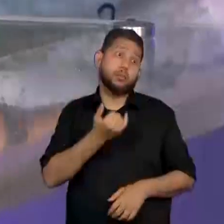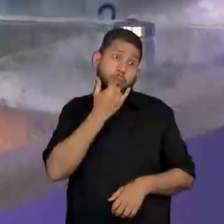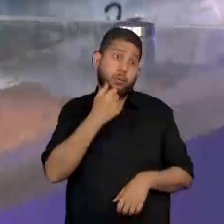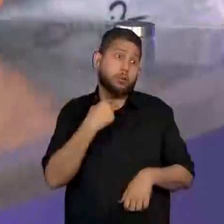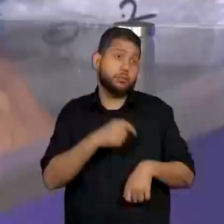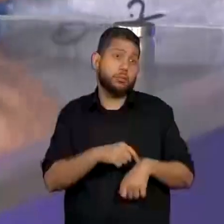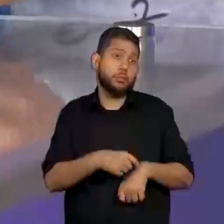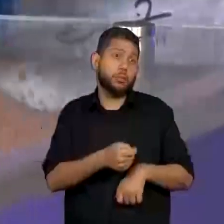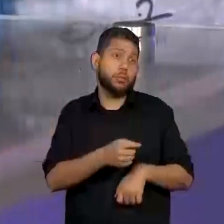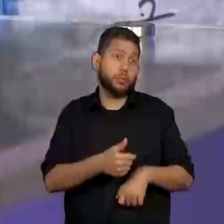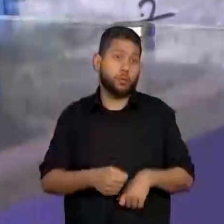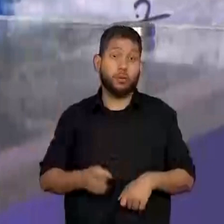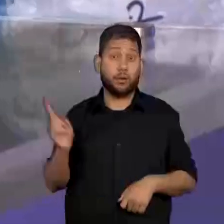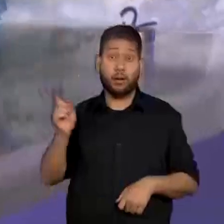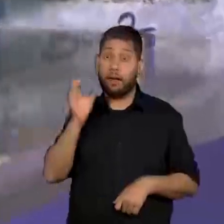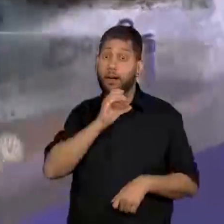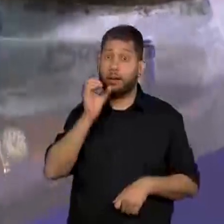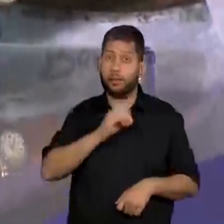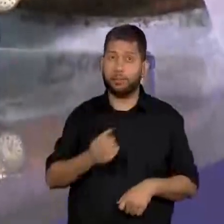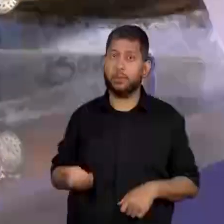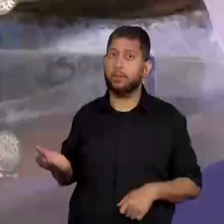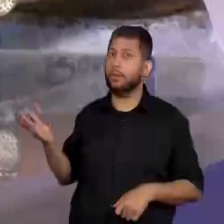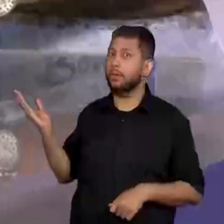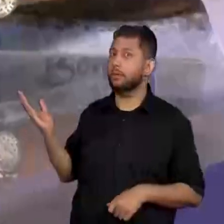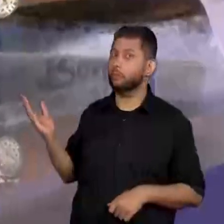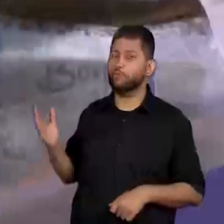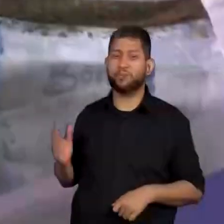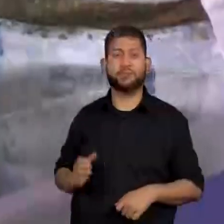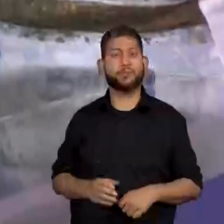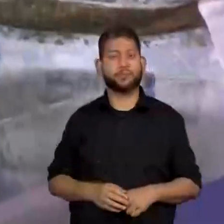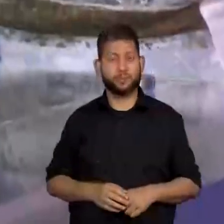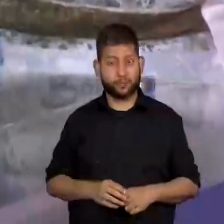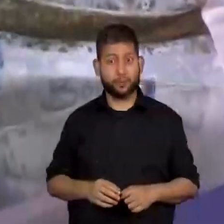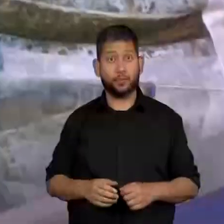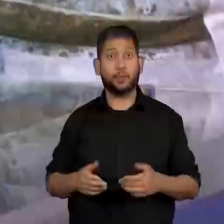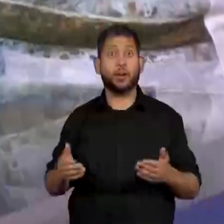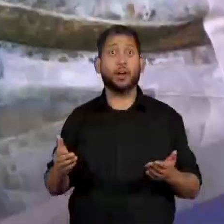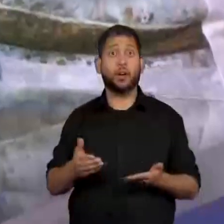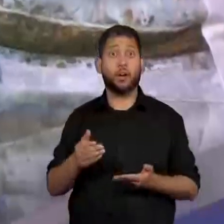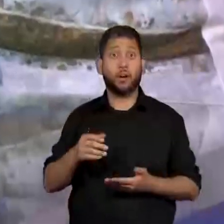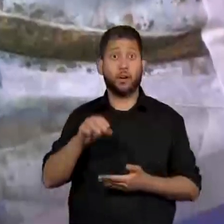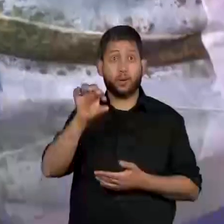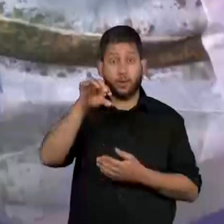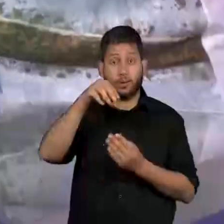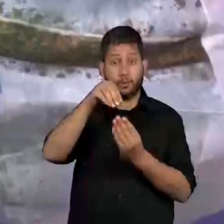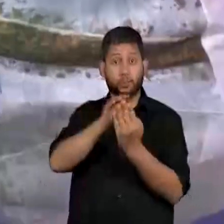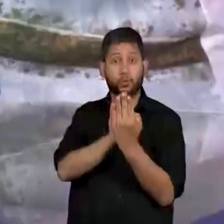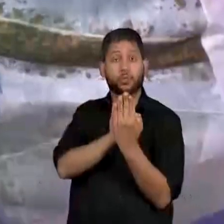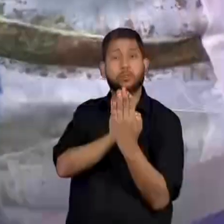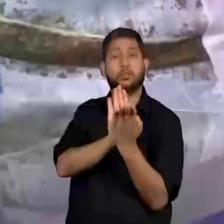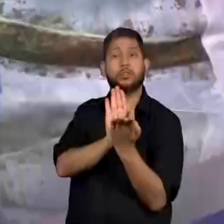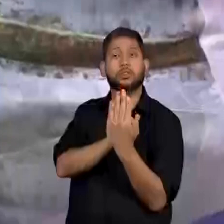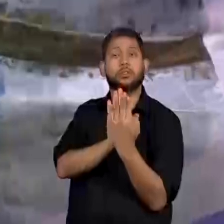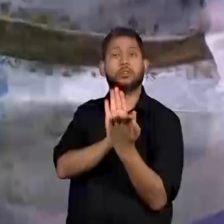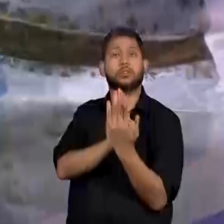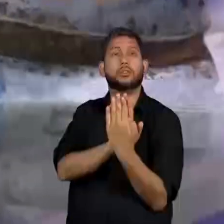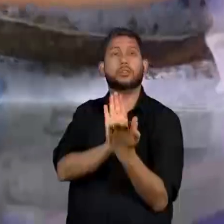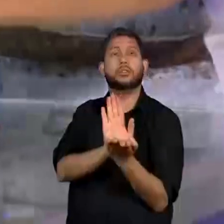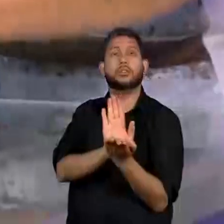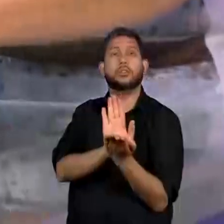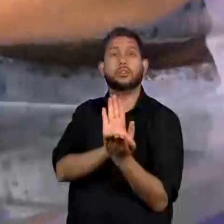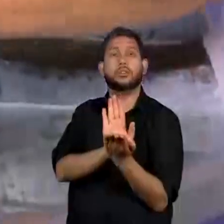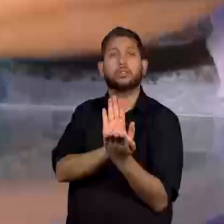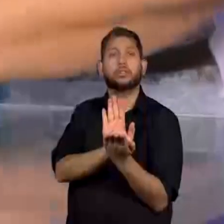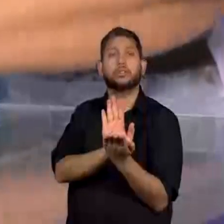a professora tá correndo um pouquinho aí ficou assim agora eu vou abrir aqui essas duas pontinhas para ficar